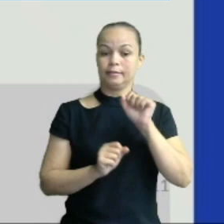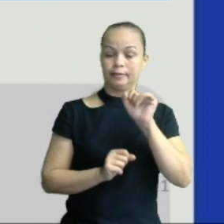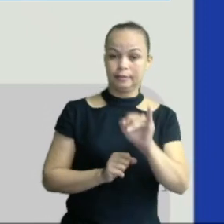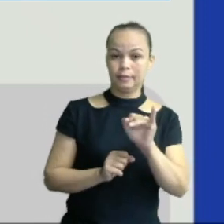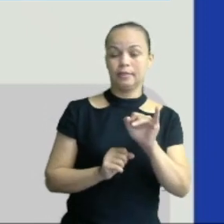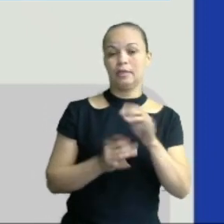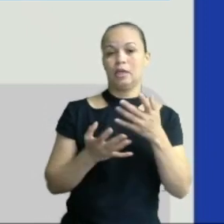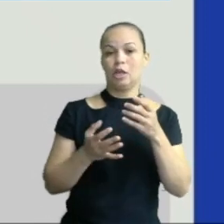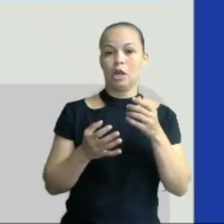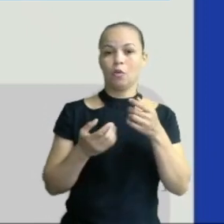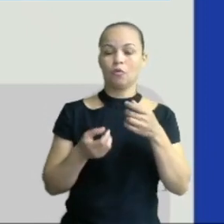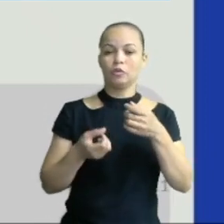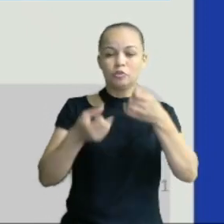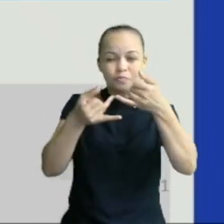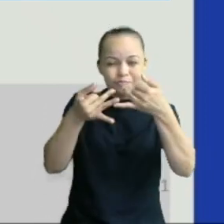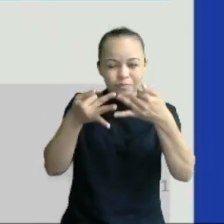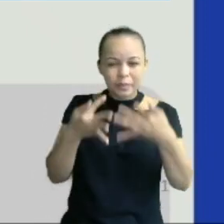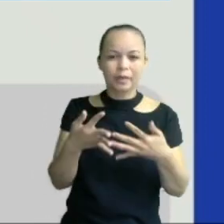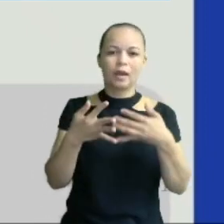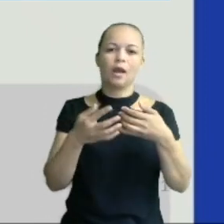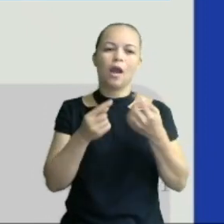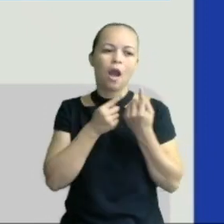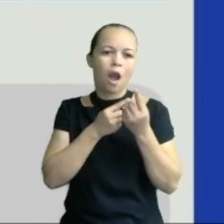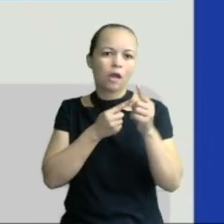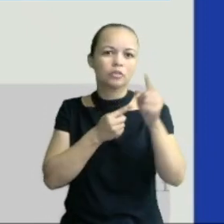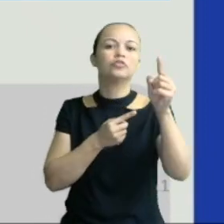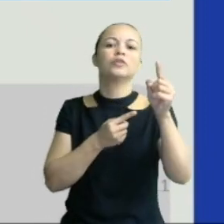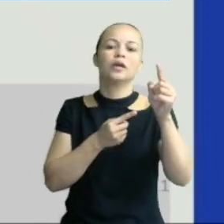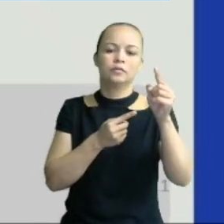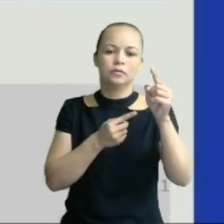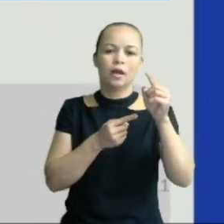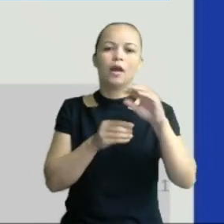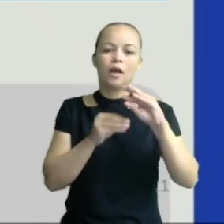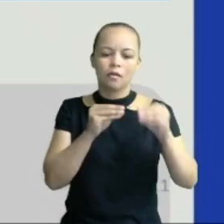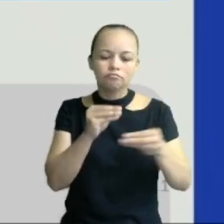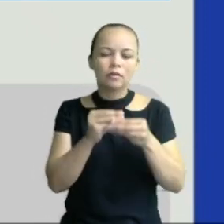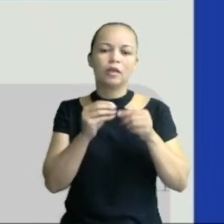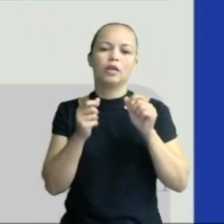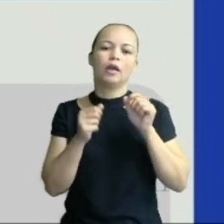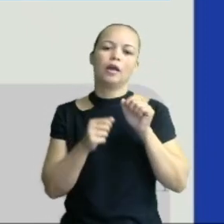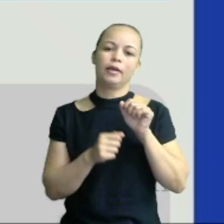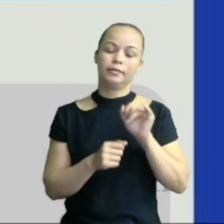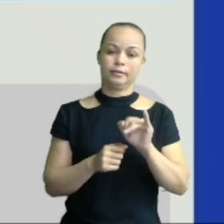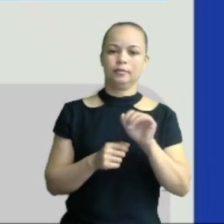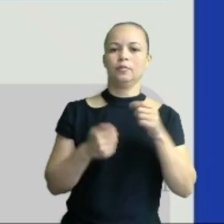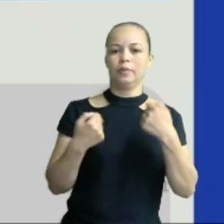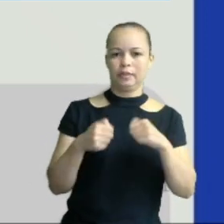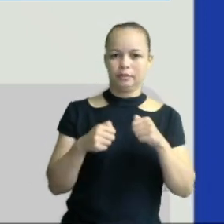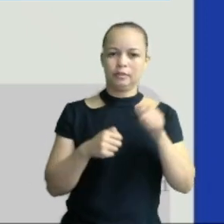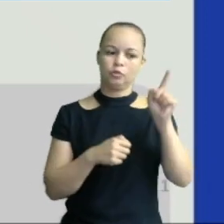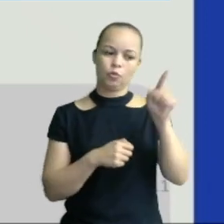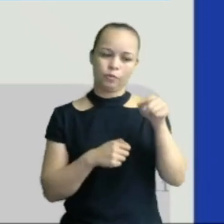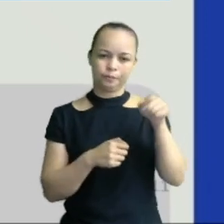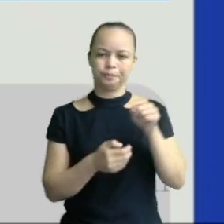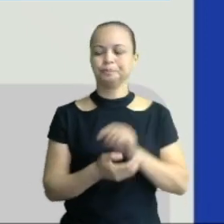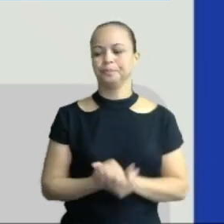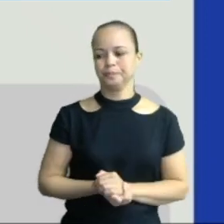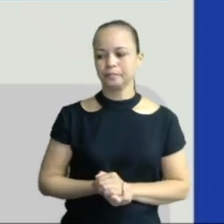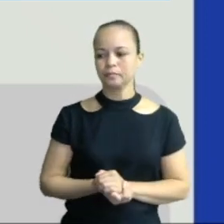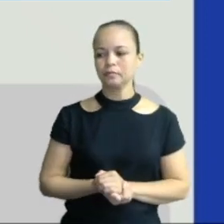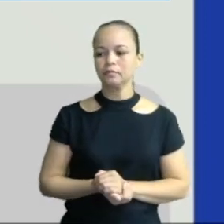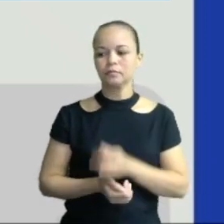eu definir, né, a distância, aí sim eu tenho de crasear. Vamos dar um exemplo